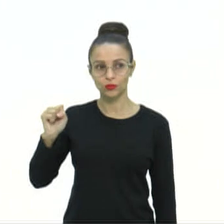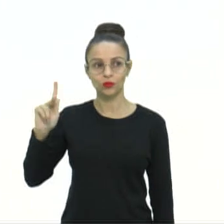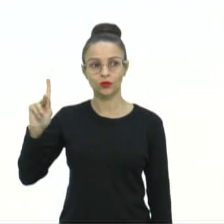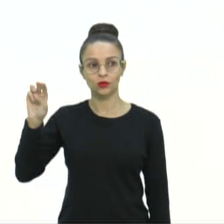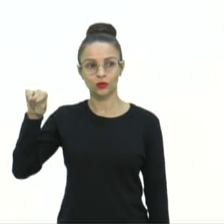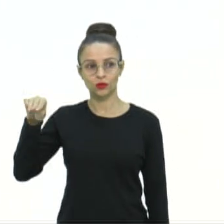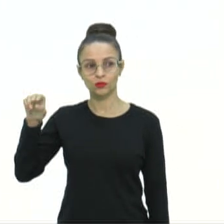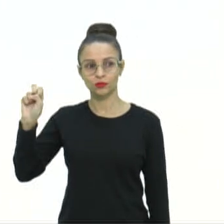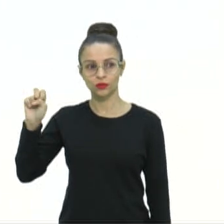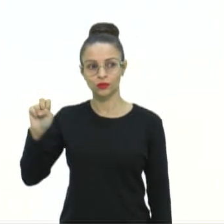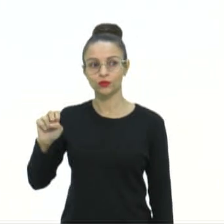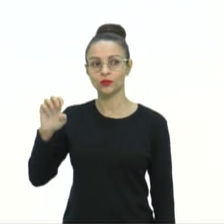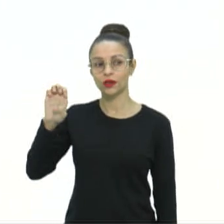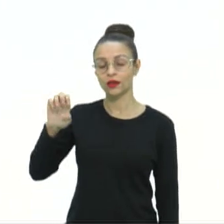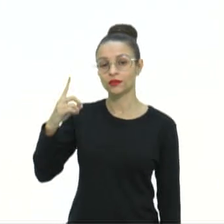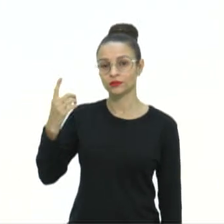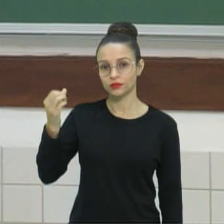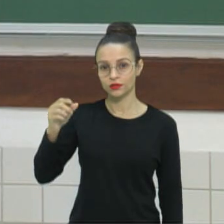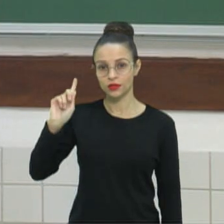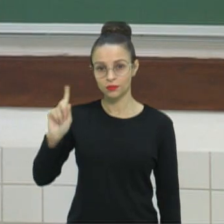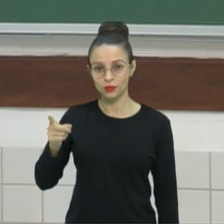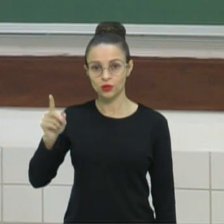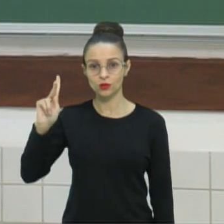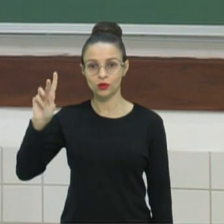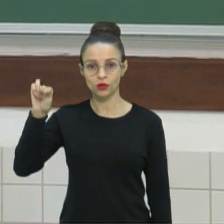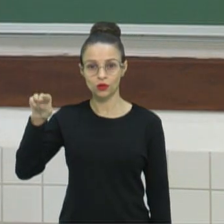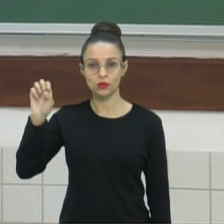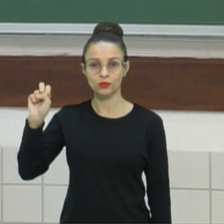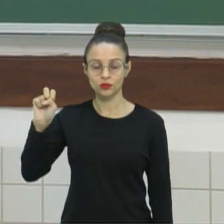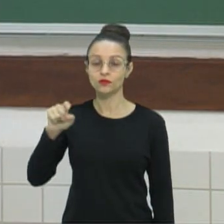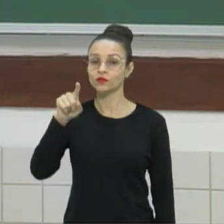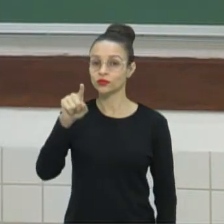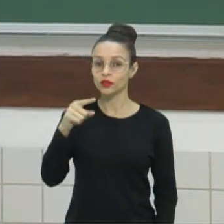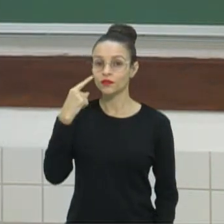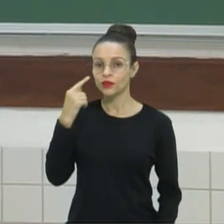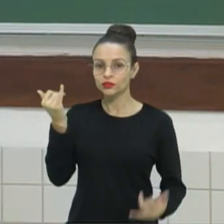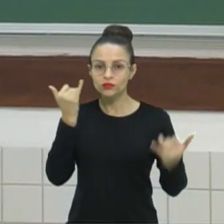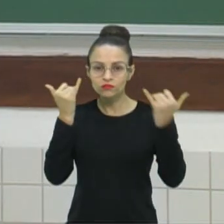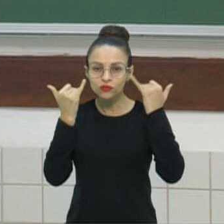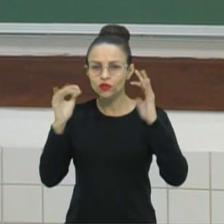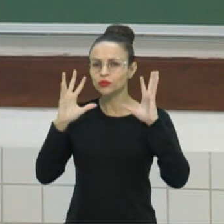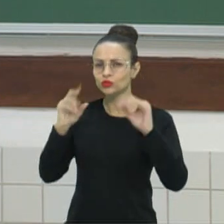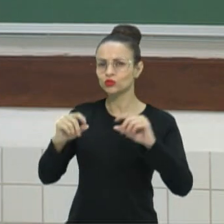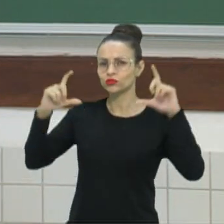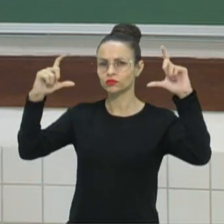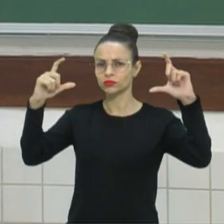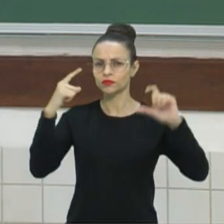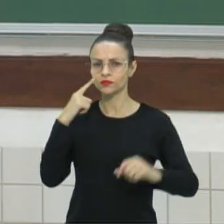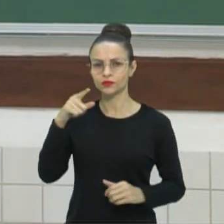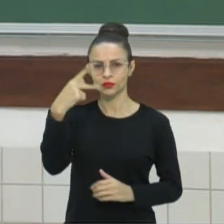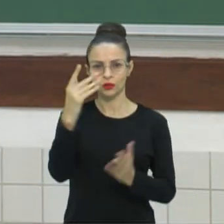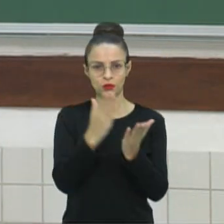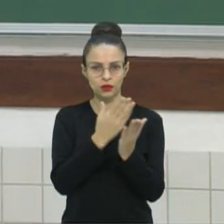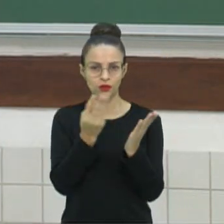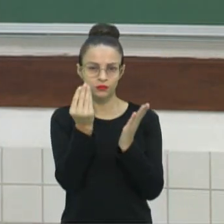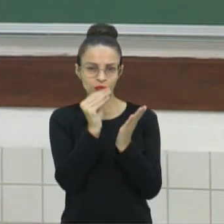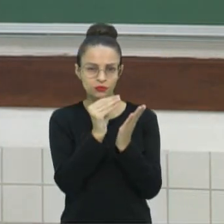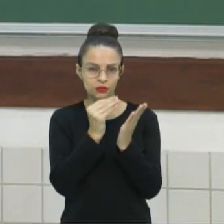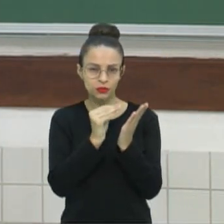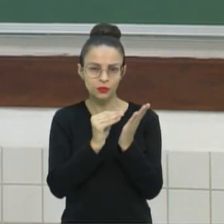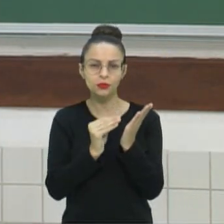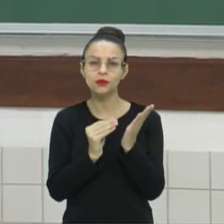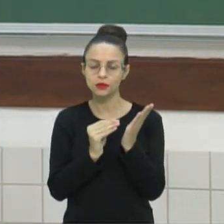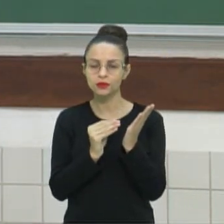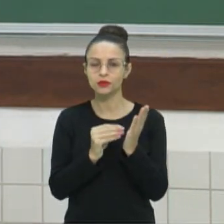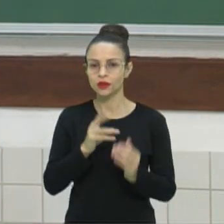E, 16.000 km por segundo. Pegue seus dados, as informações estão todas aqui, ó. Pegue seu caderninho, pegue os dados